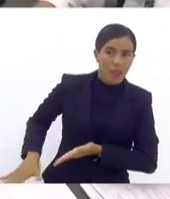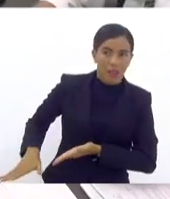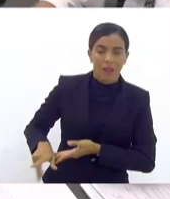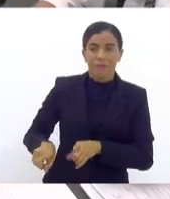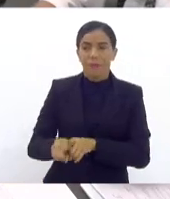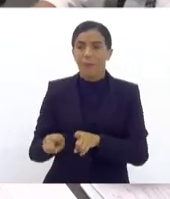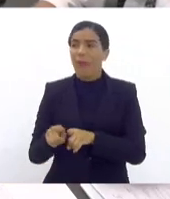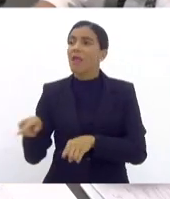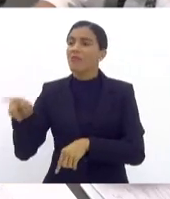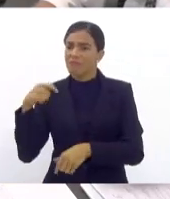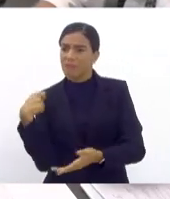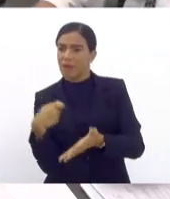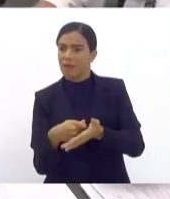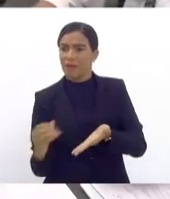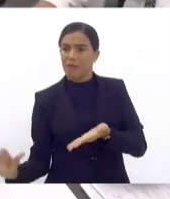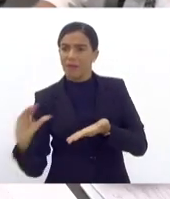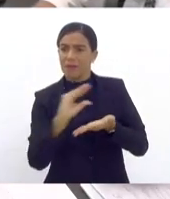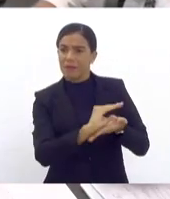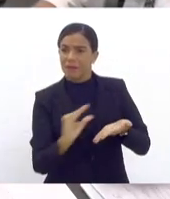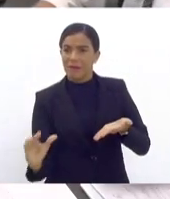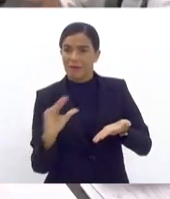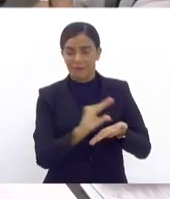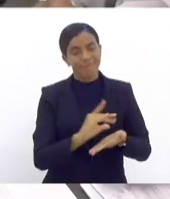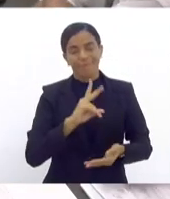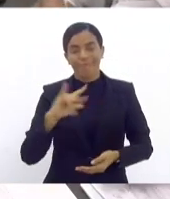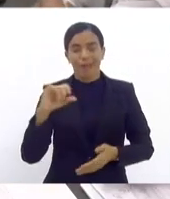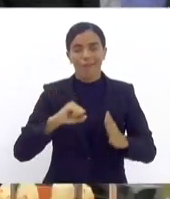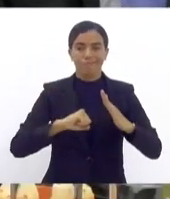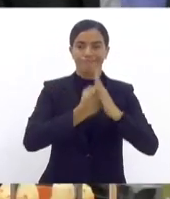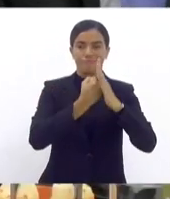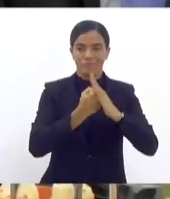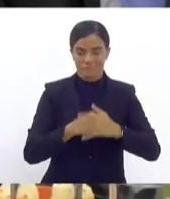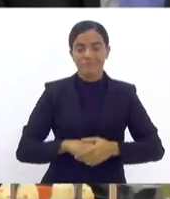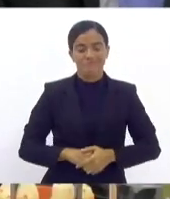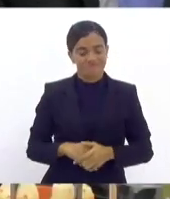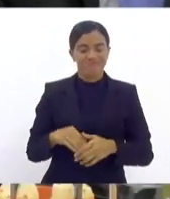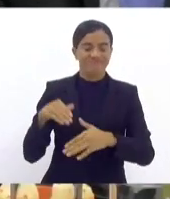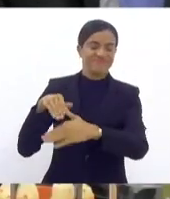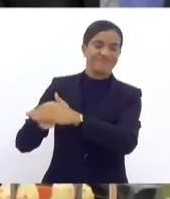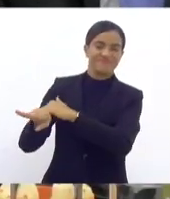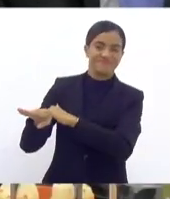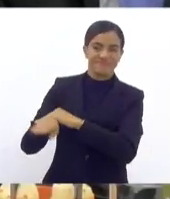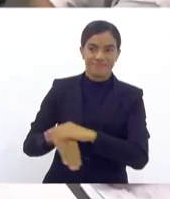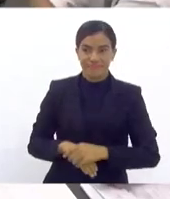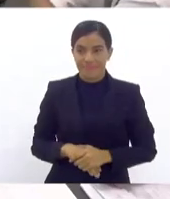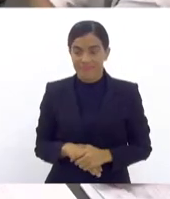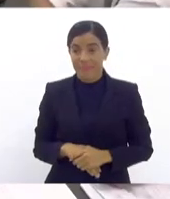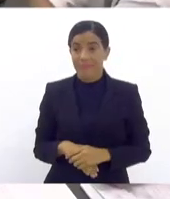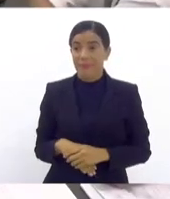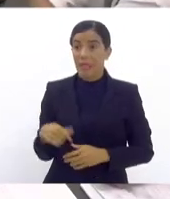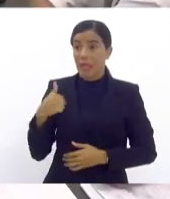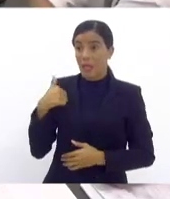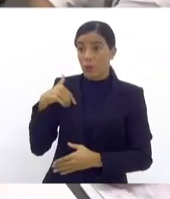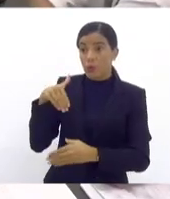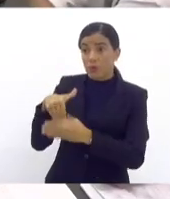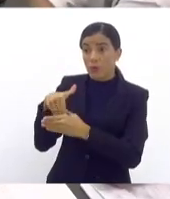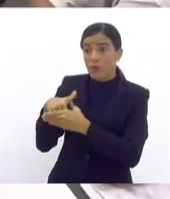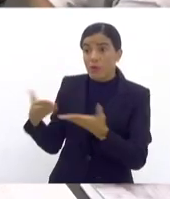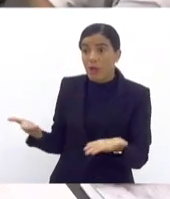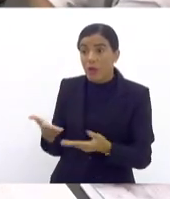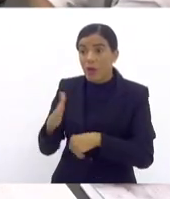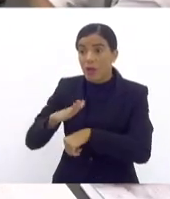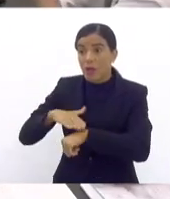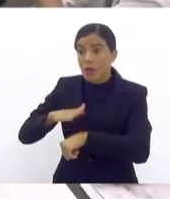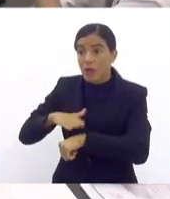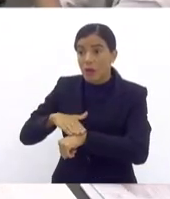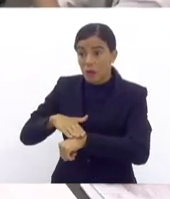fonte de custeio apontada acaba gerando veto em face de uma pergunta, Vossa Excelência. Eu estou votando nesse momento. Está votando, Vossa